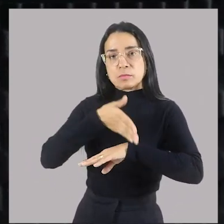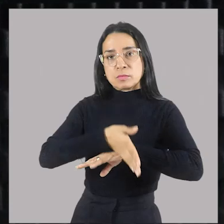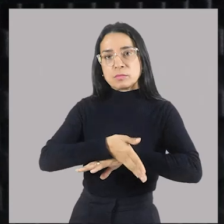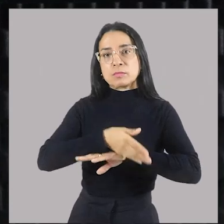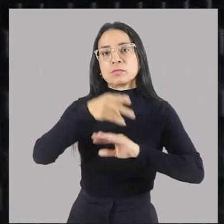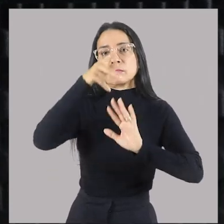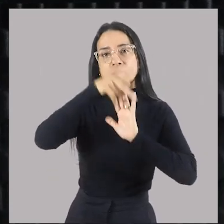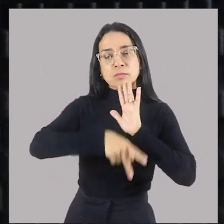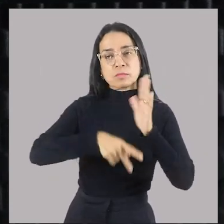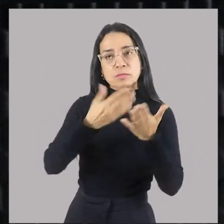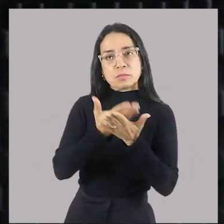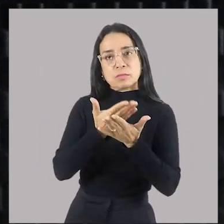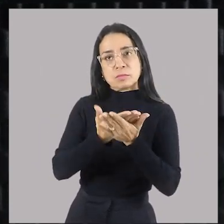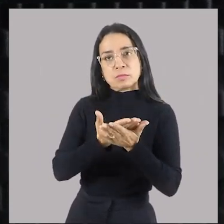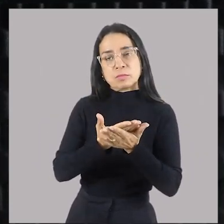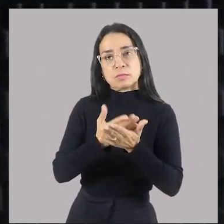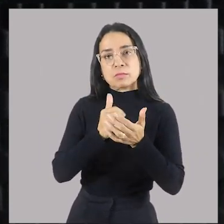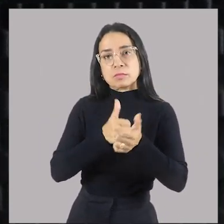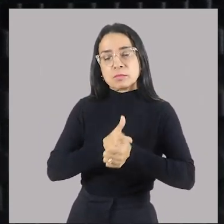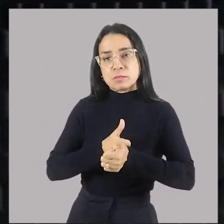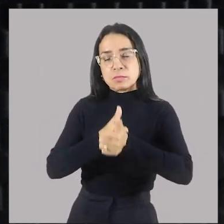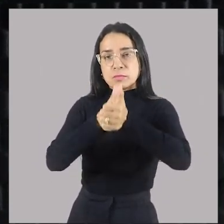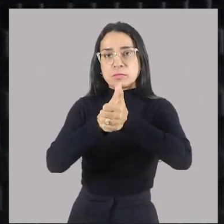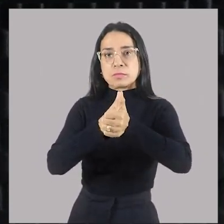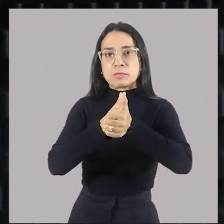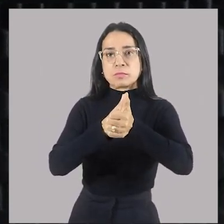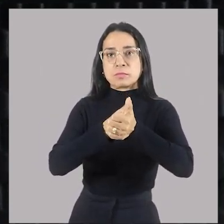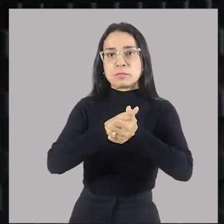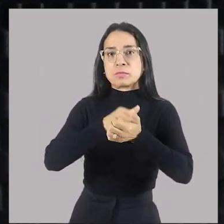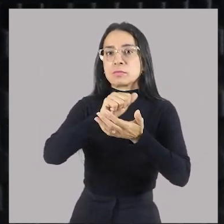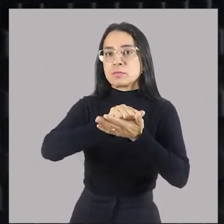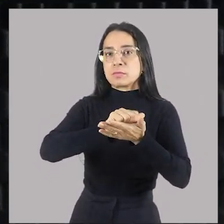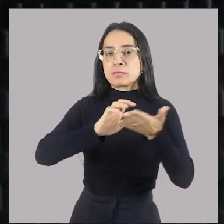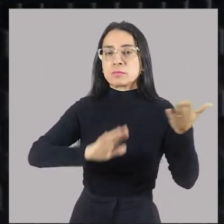estudo para acompanhar as atividades que